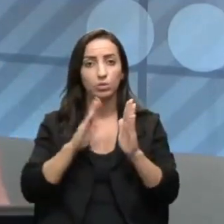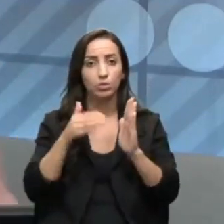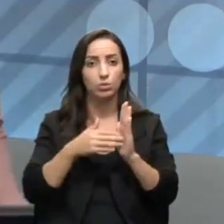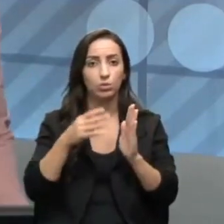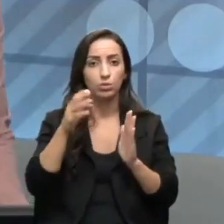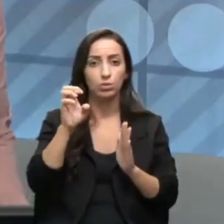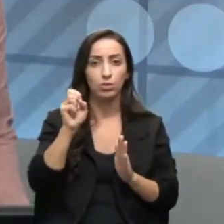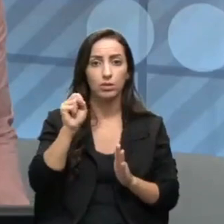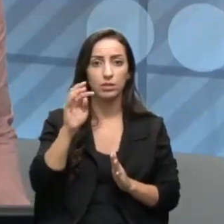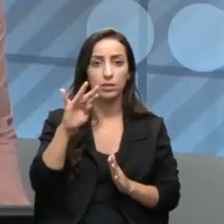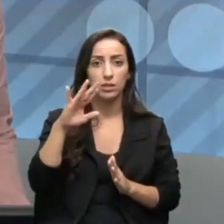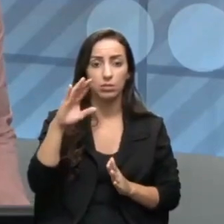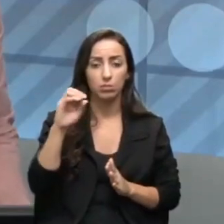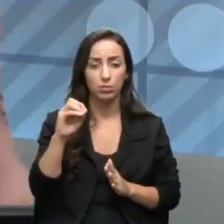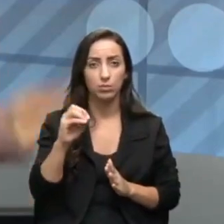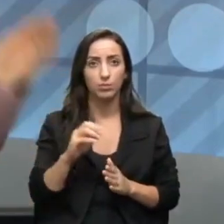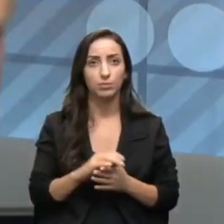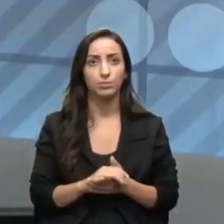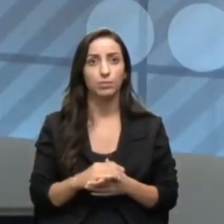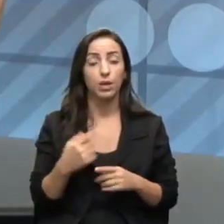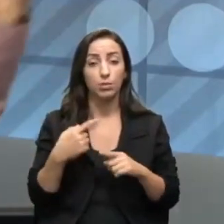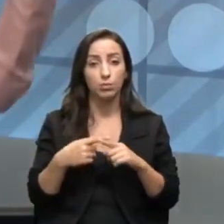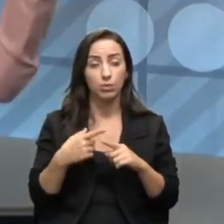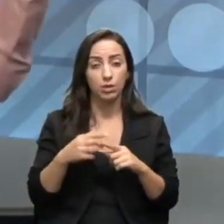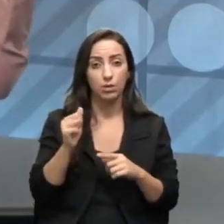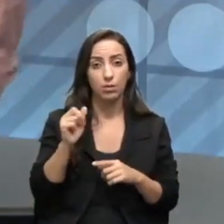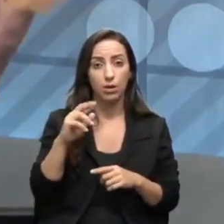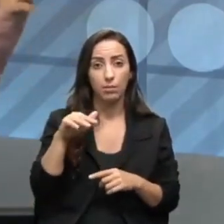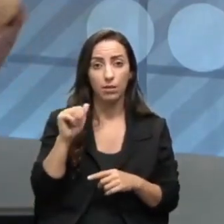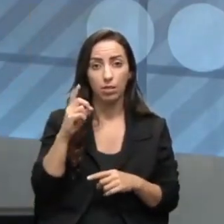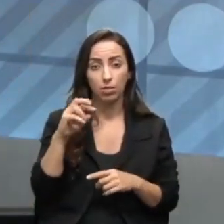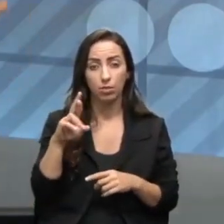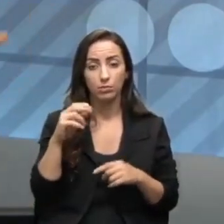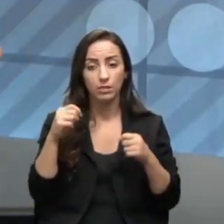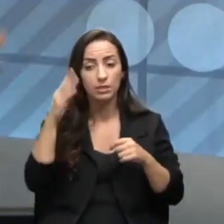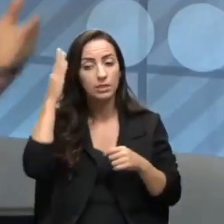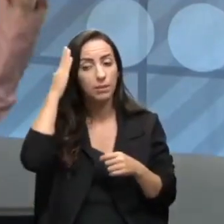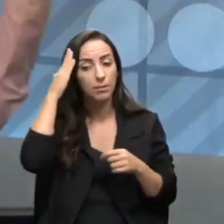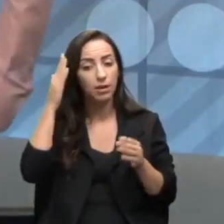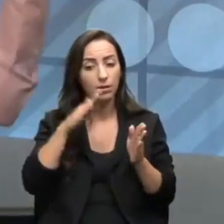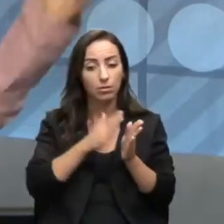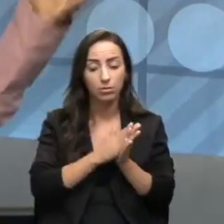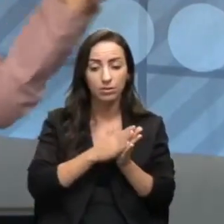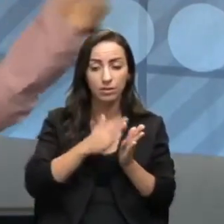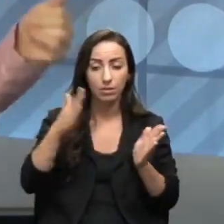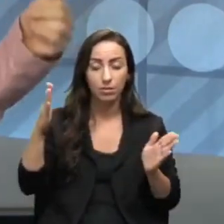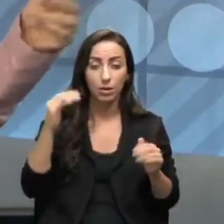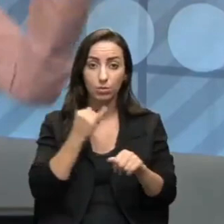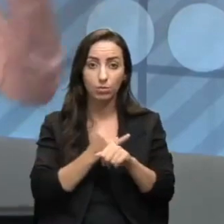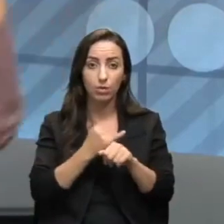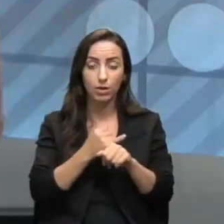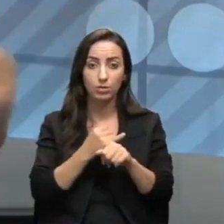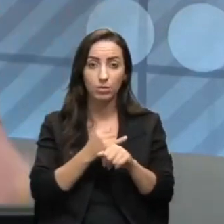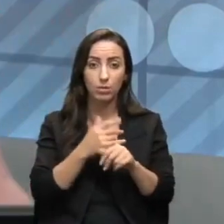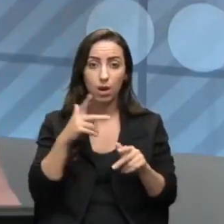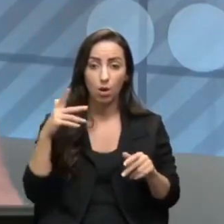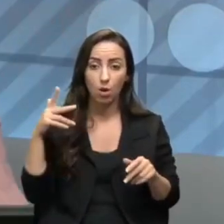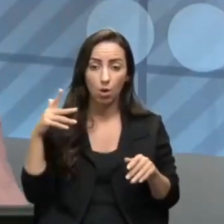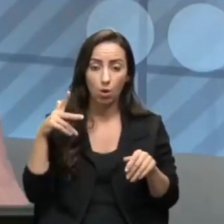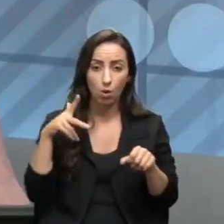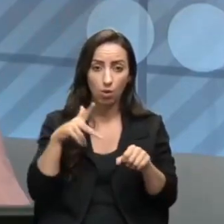para a gente colocar no nosso projeto. Porque o armador precisa saber o tamanho do aço para ele cortar antes de